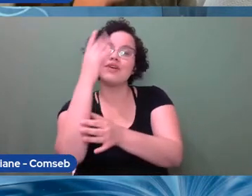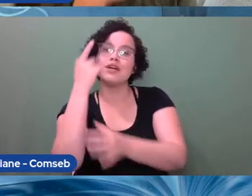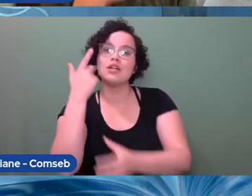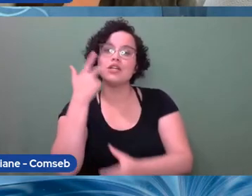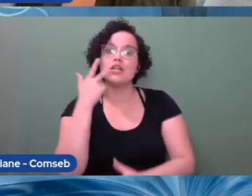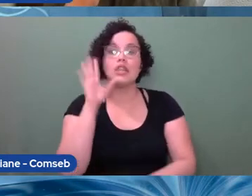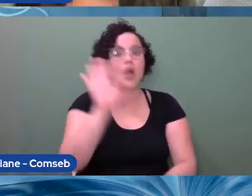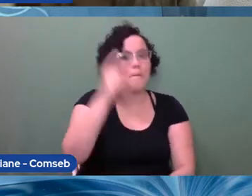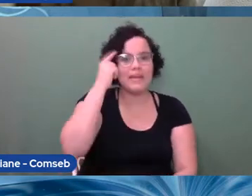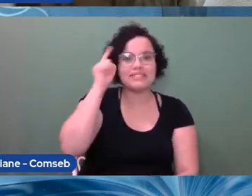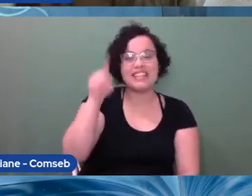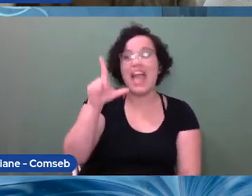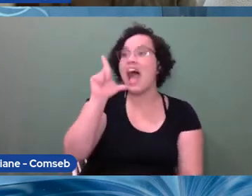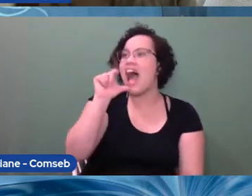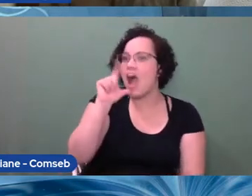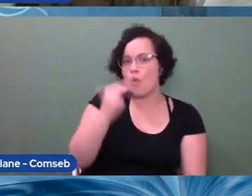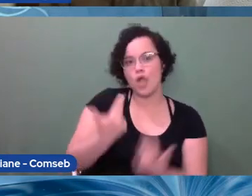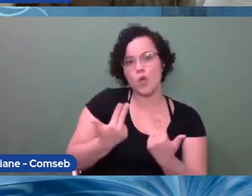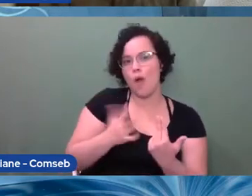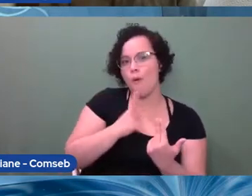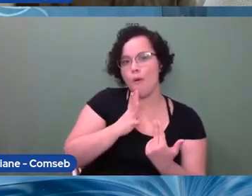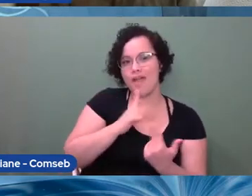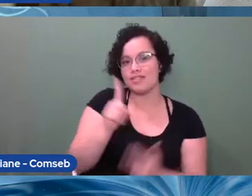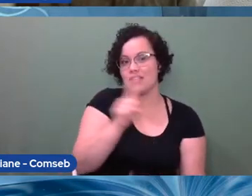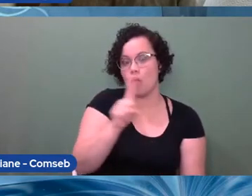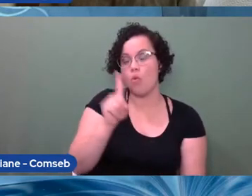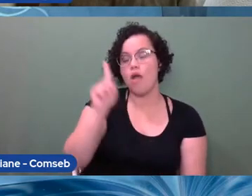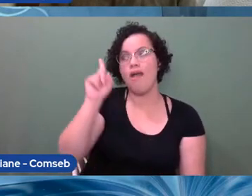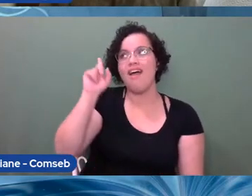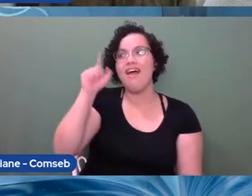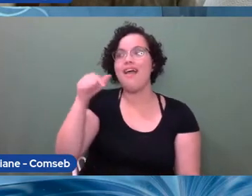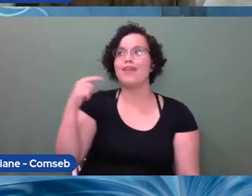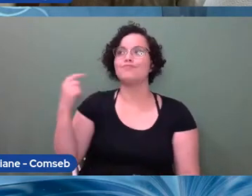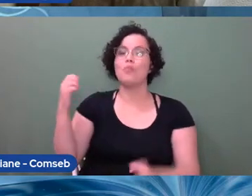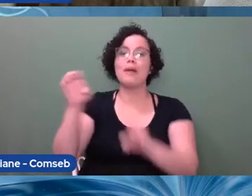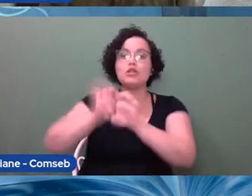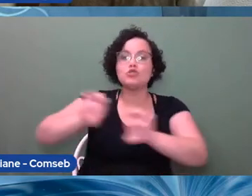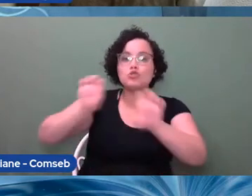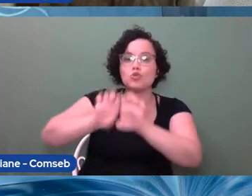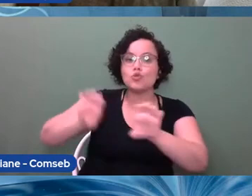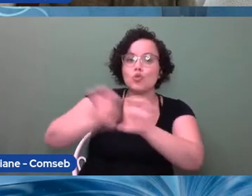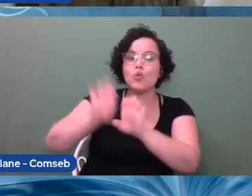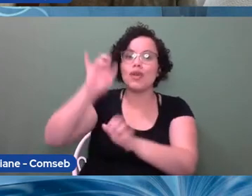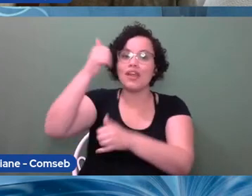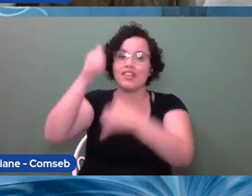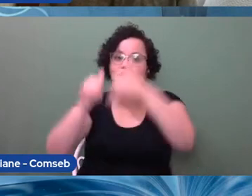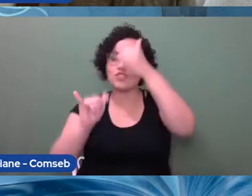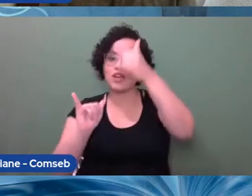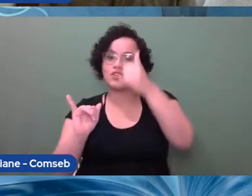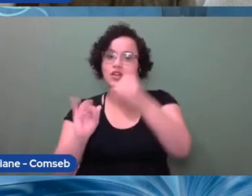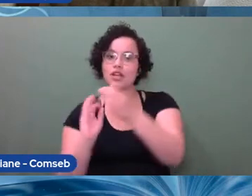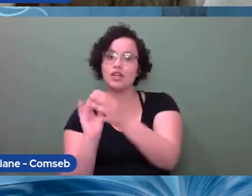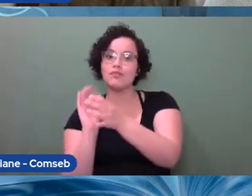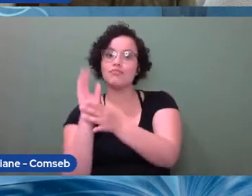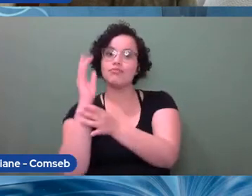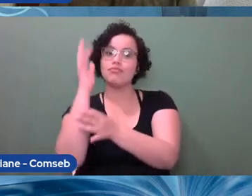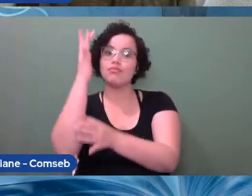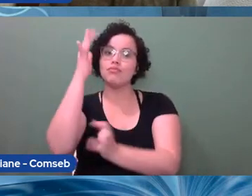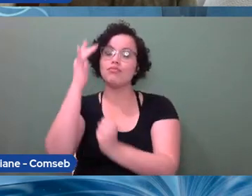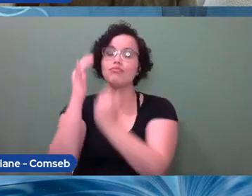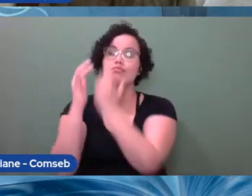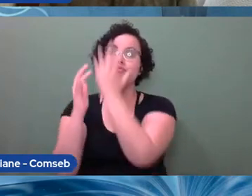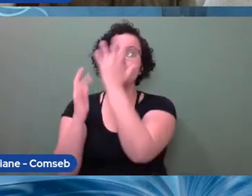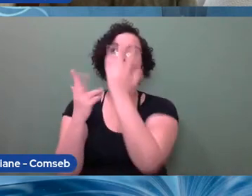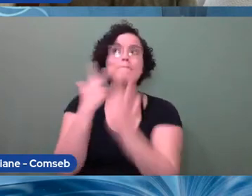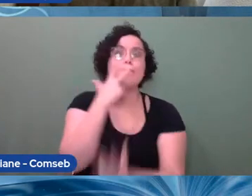conhece, porque não é isso. É uma estrutura energética que flui à semelhança de